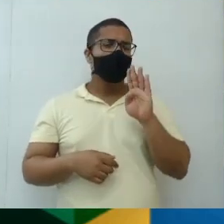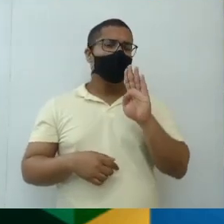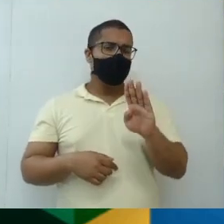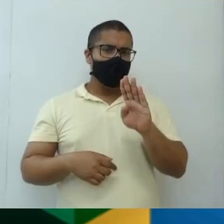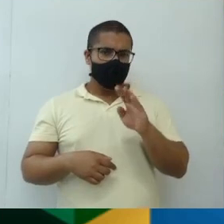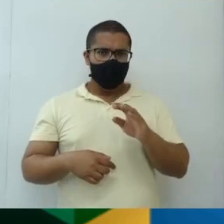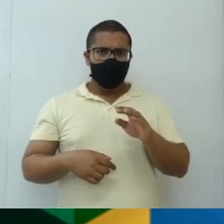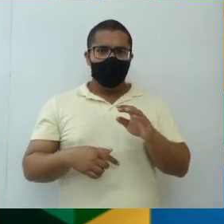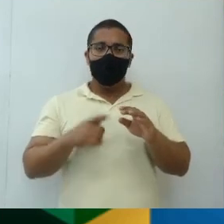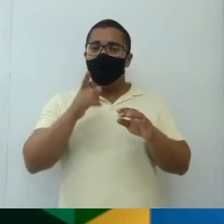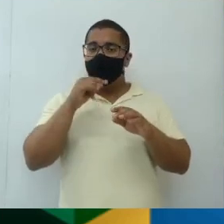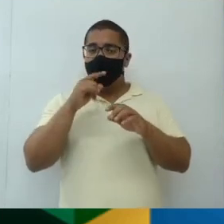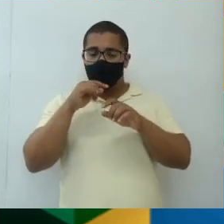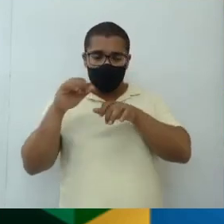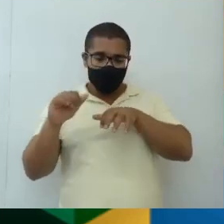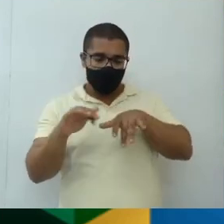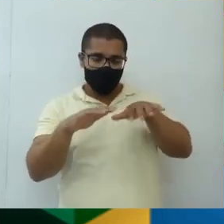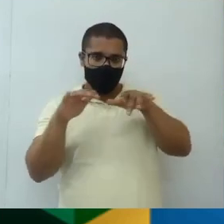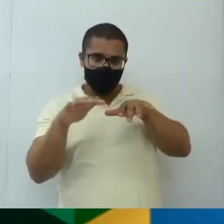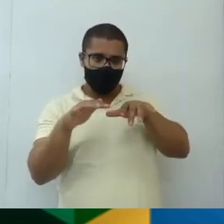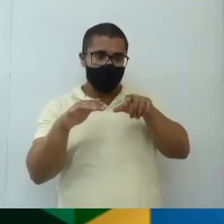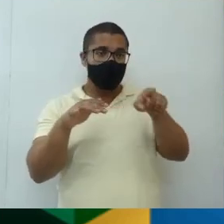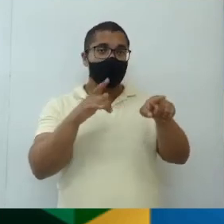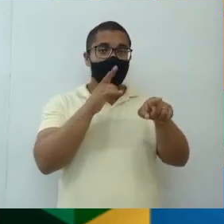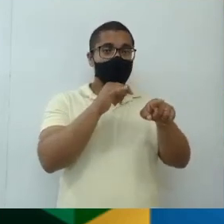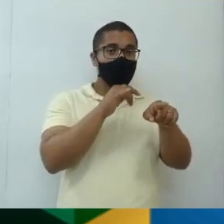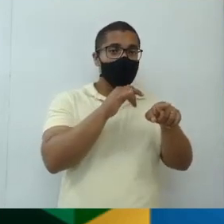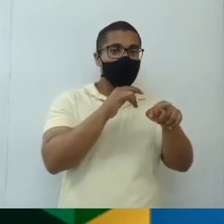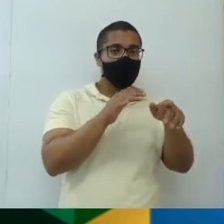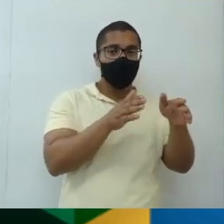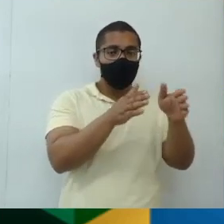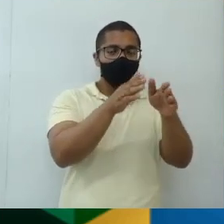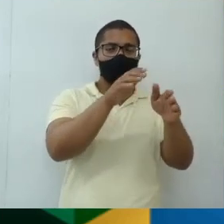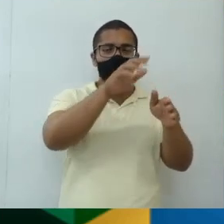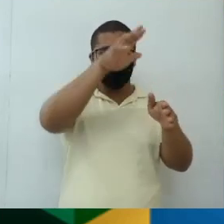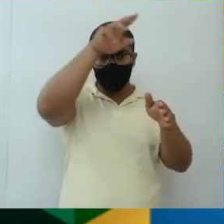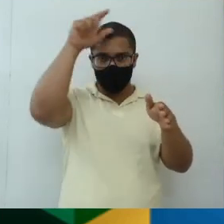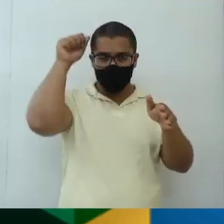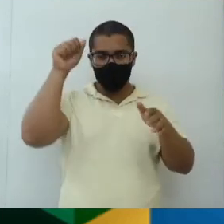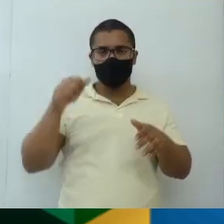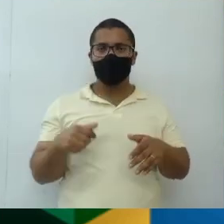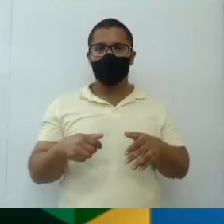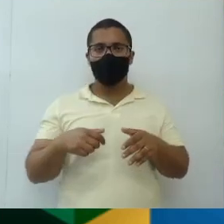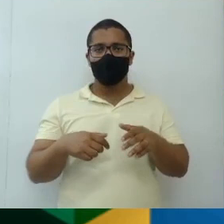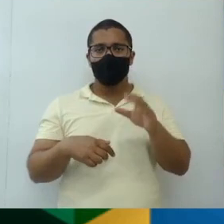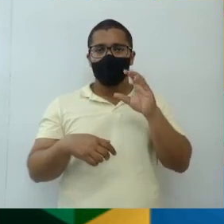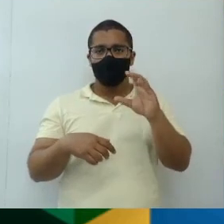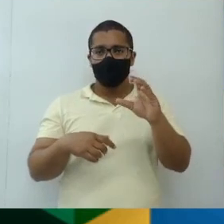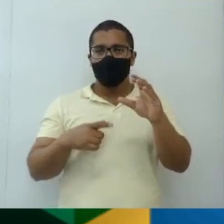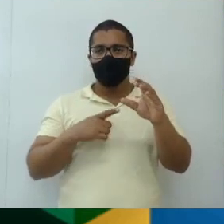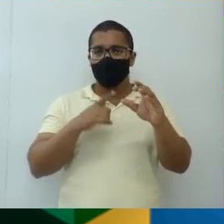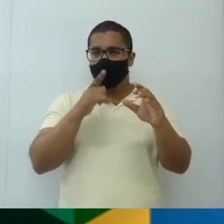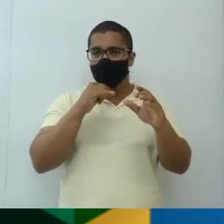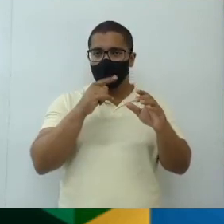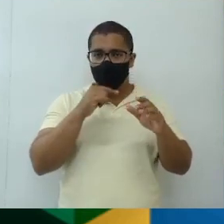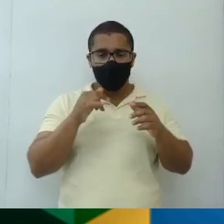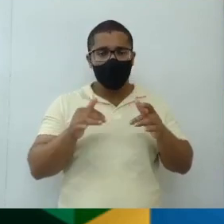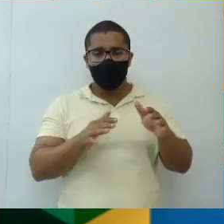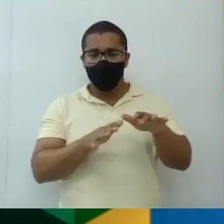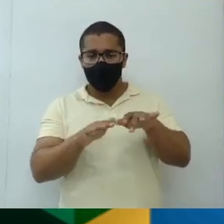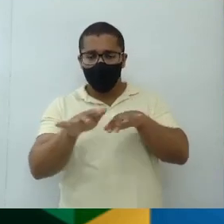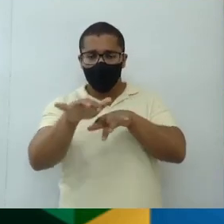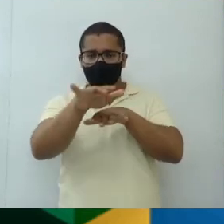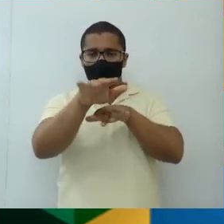abastecimento do Oceano Atlântico pelo rio Amazonas cê atuação dos rios voadores da Amazônia por todo o Brasil